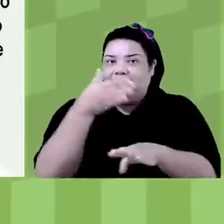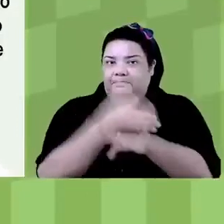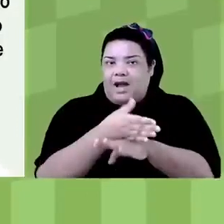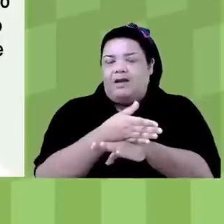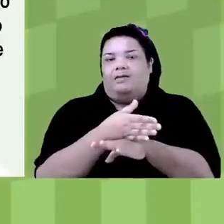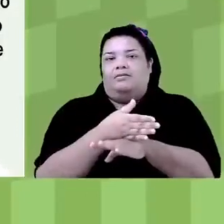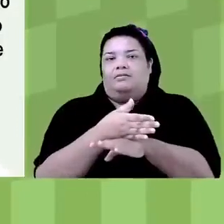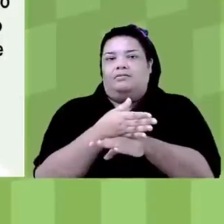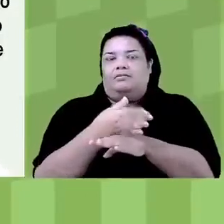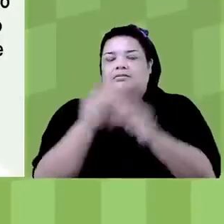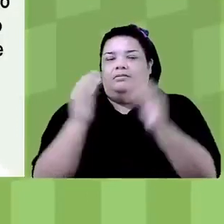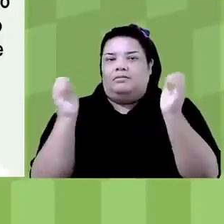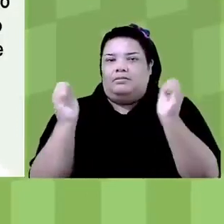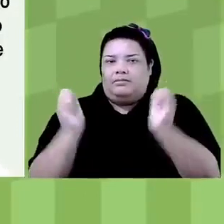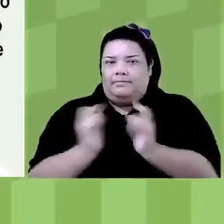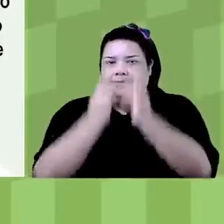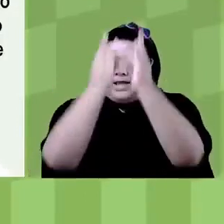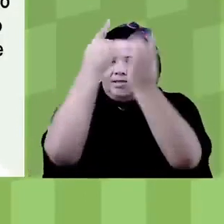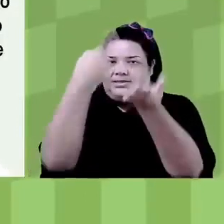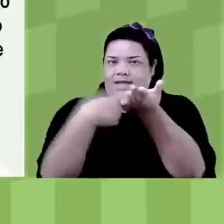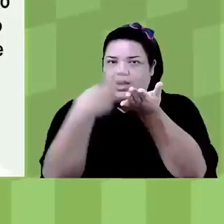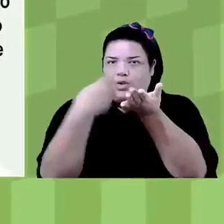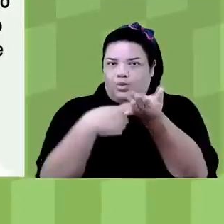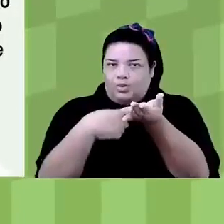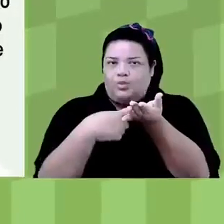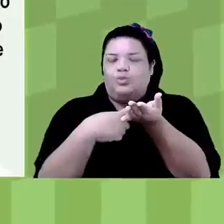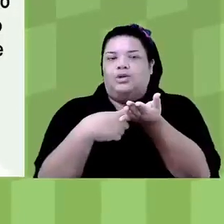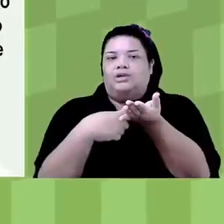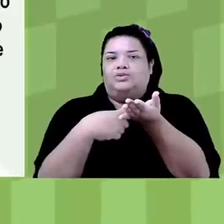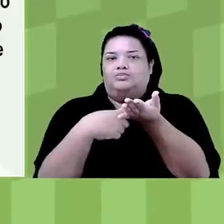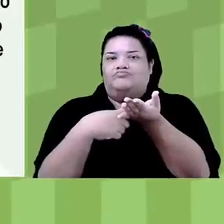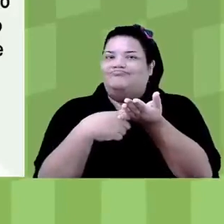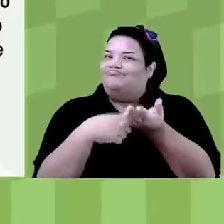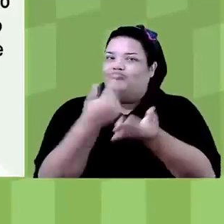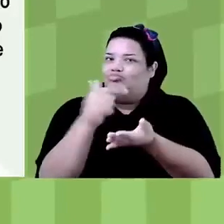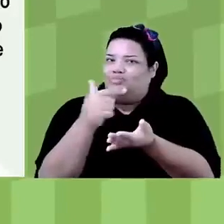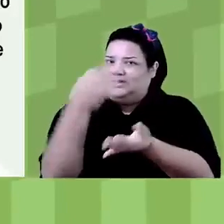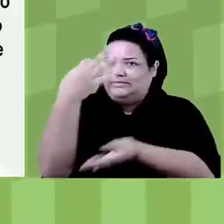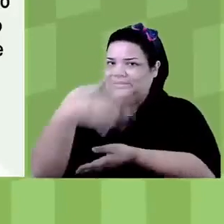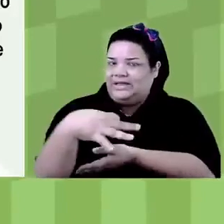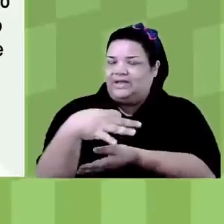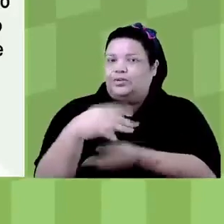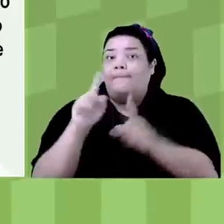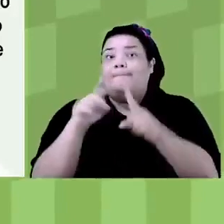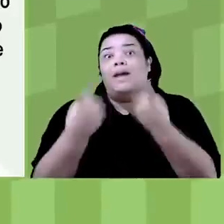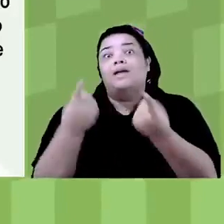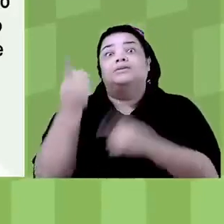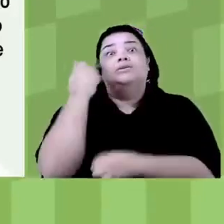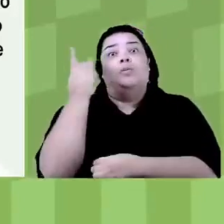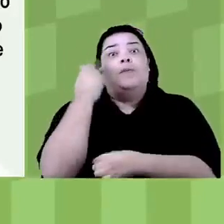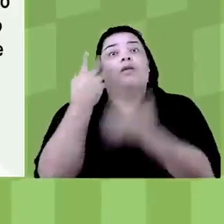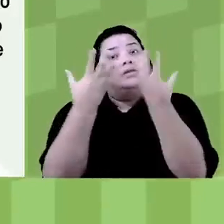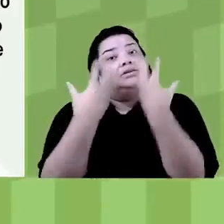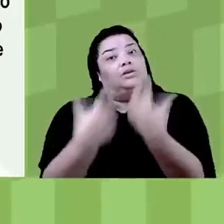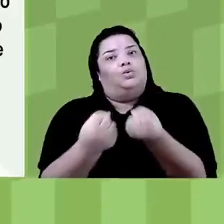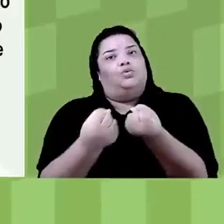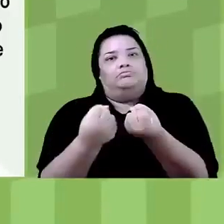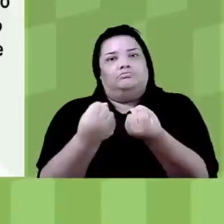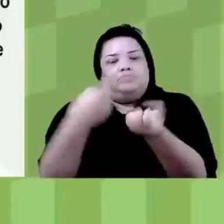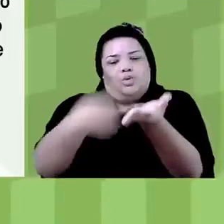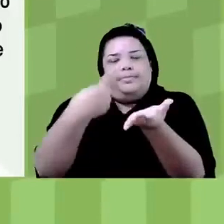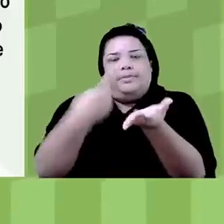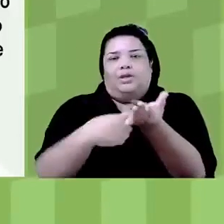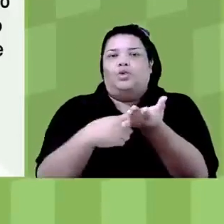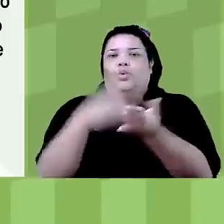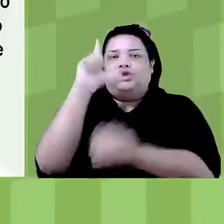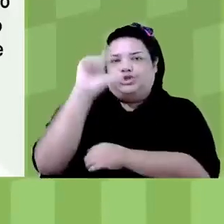incerta, São Paulo reafirma seu compromisso com ações para a redução das emissões de gases de efeito estufa. E aqui